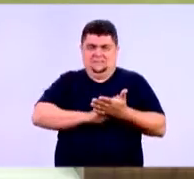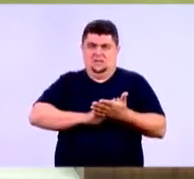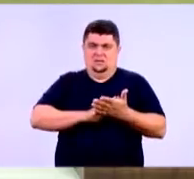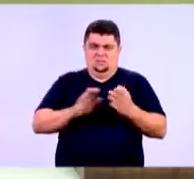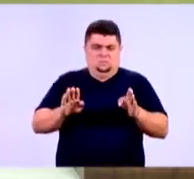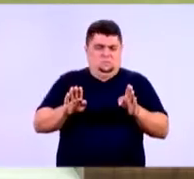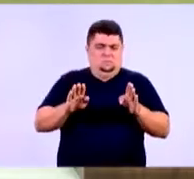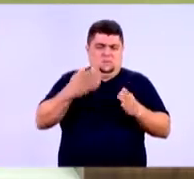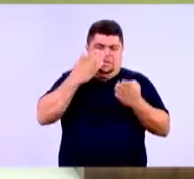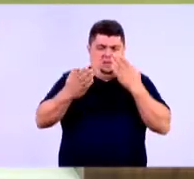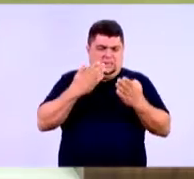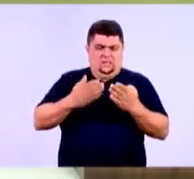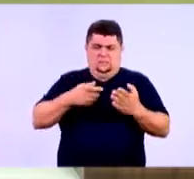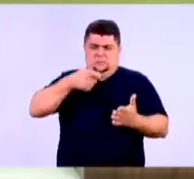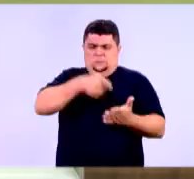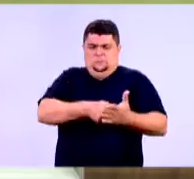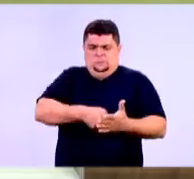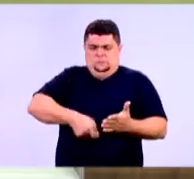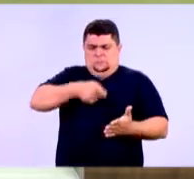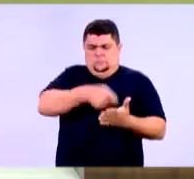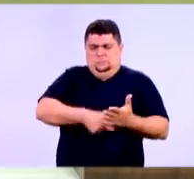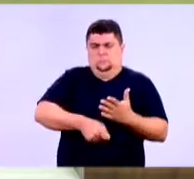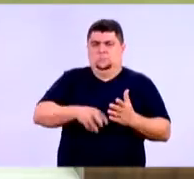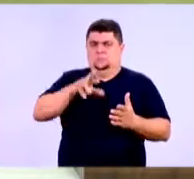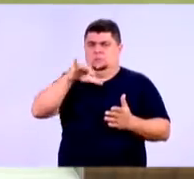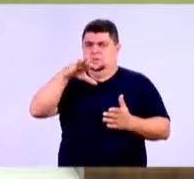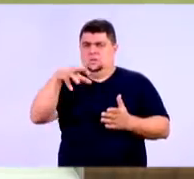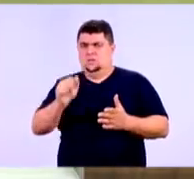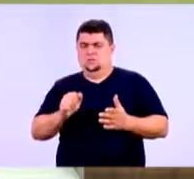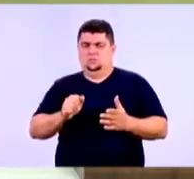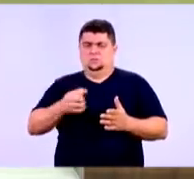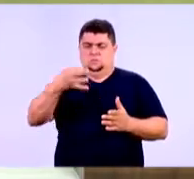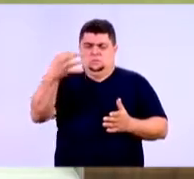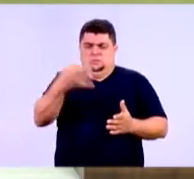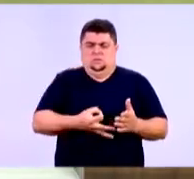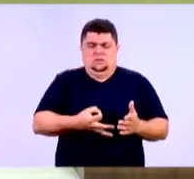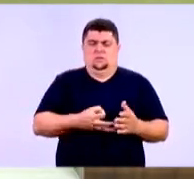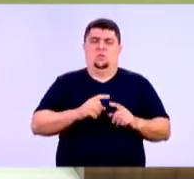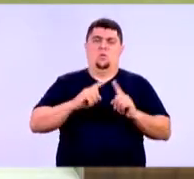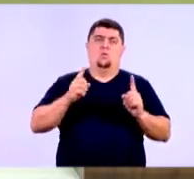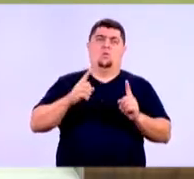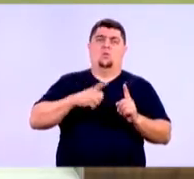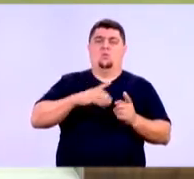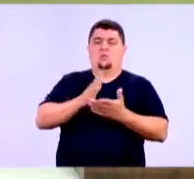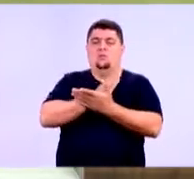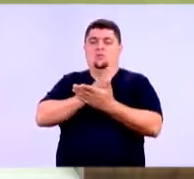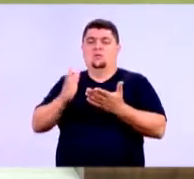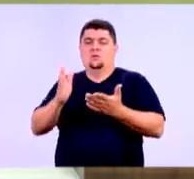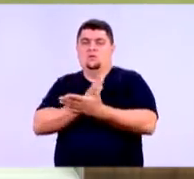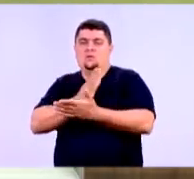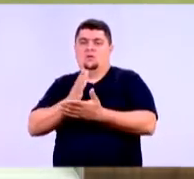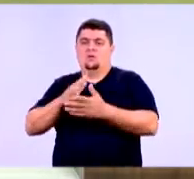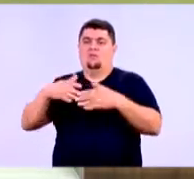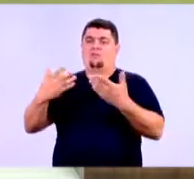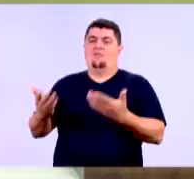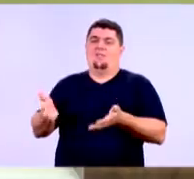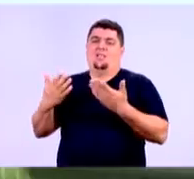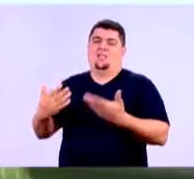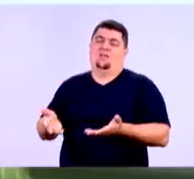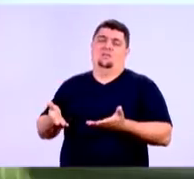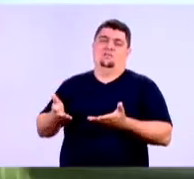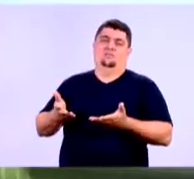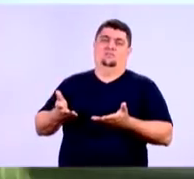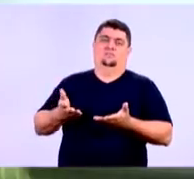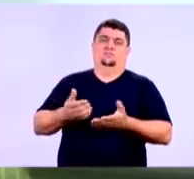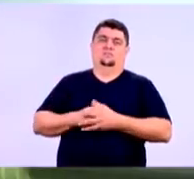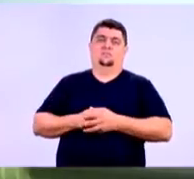análise de cadastro, vai fazer uma gestão de risco mais conservadora ou não? Uma empresa que aceita maiores riscos buscando maiores lucros?